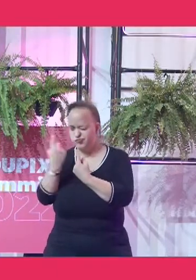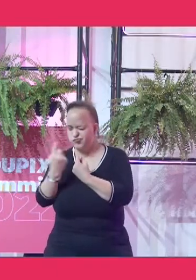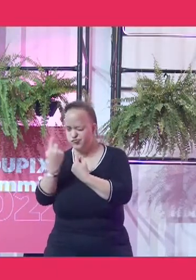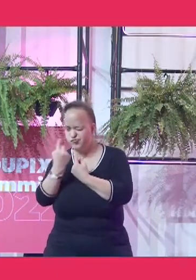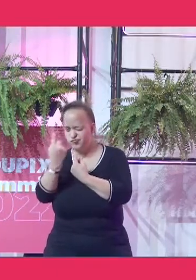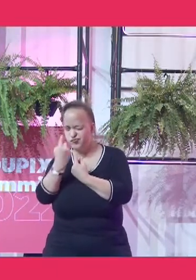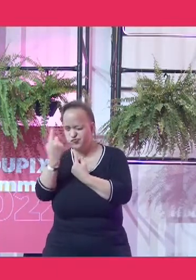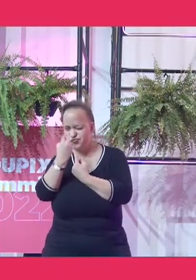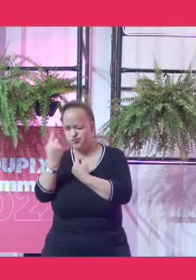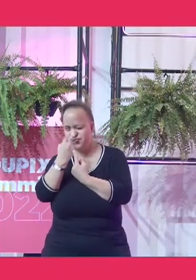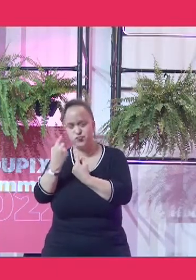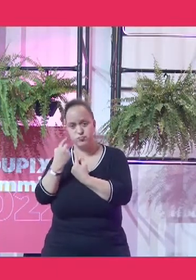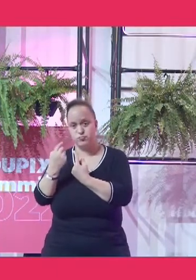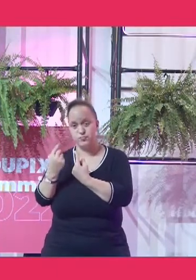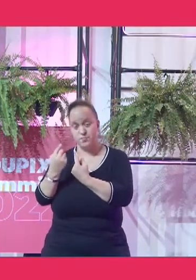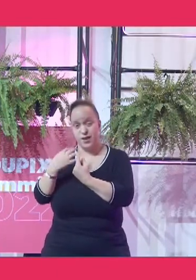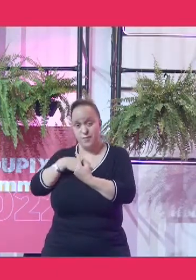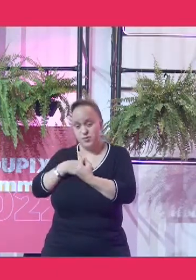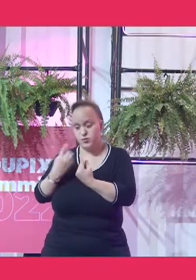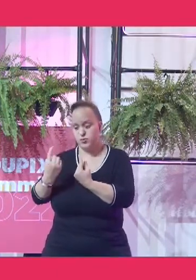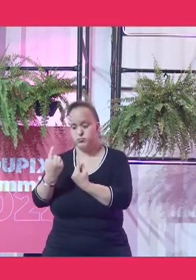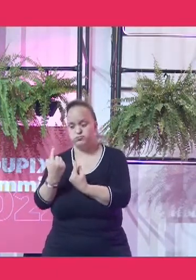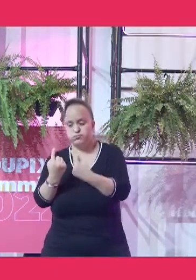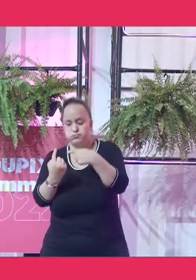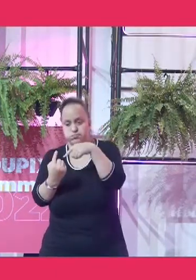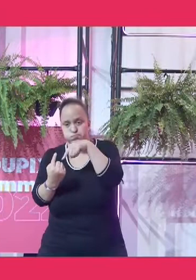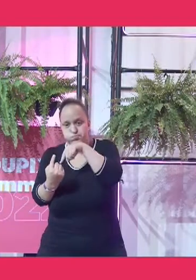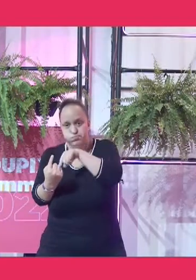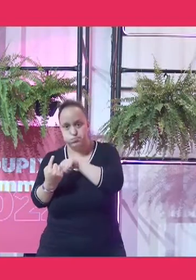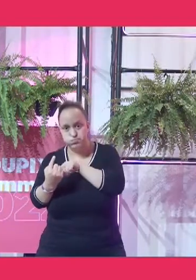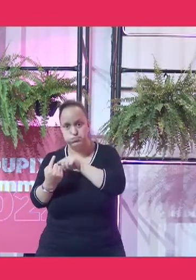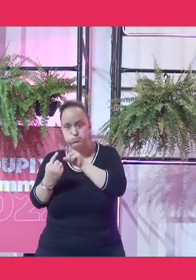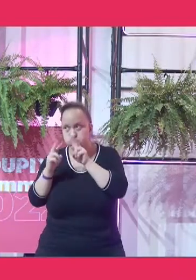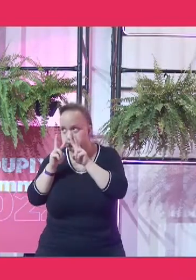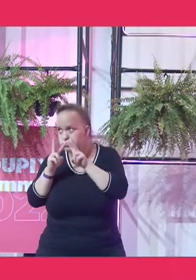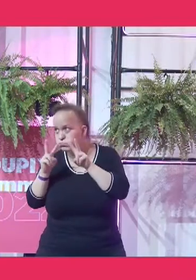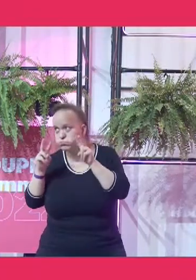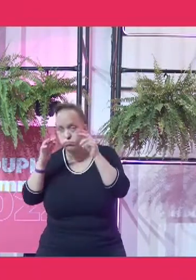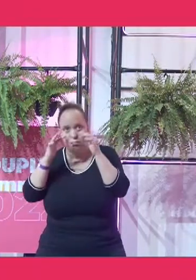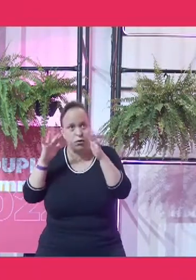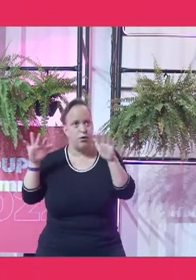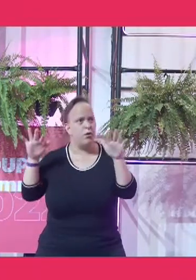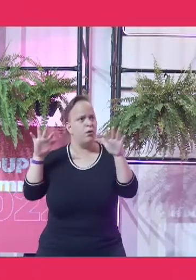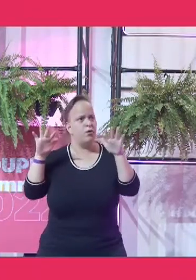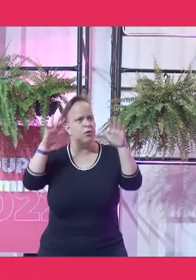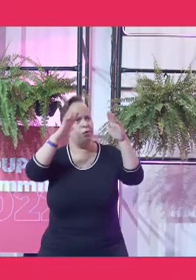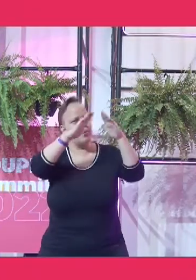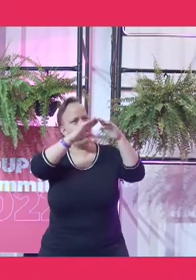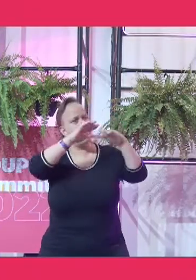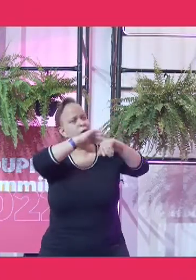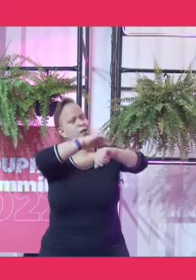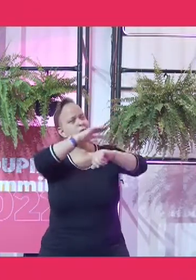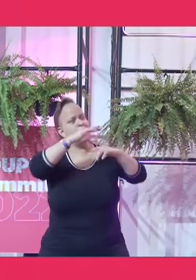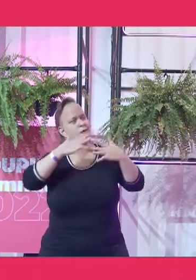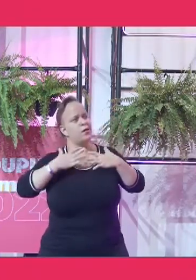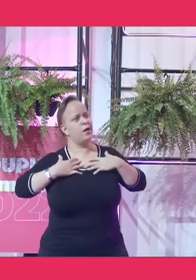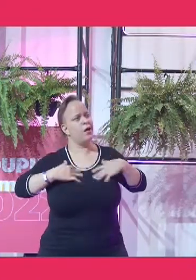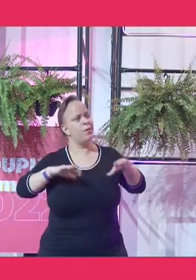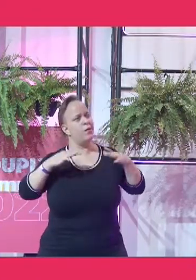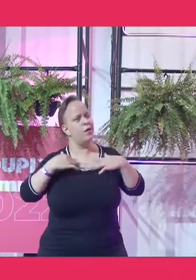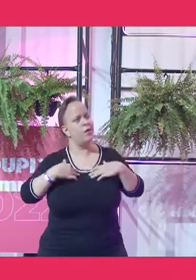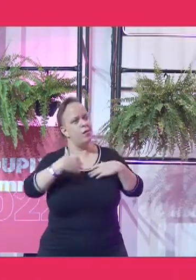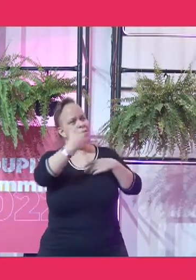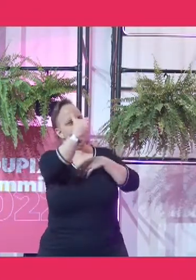eu me sinto? Eu me sinto dentro do furacão, me retirando para o olho, que tem uma calmaria, para postar uma selfie, fazer um story